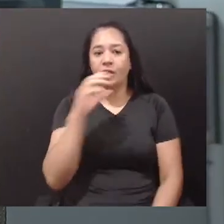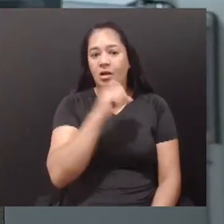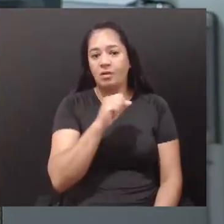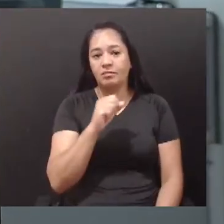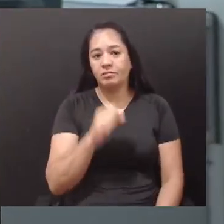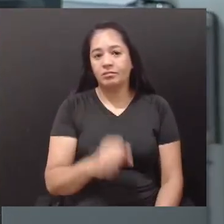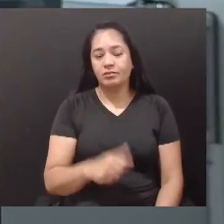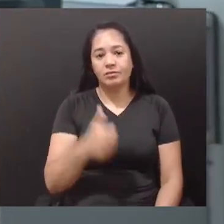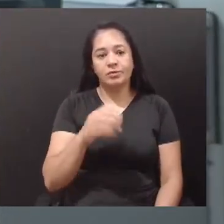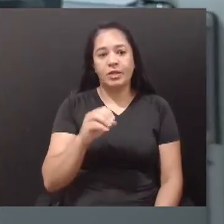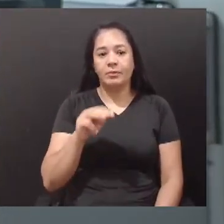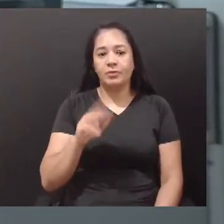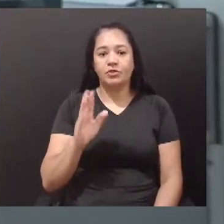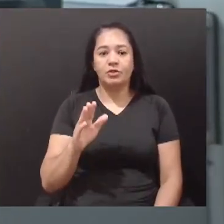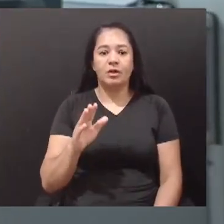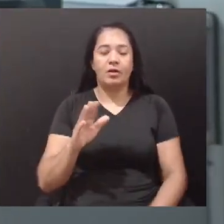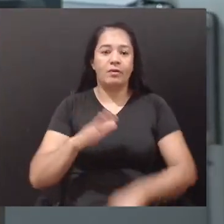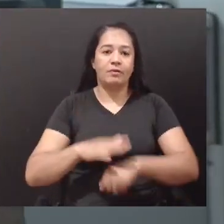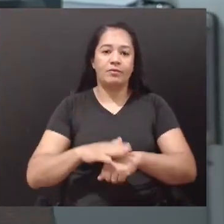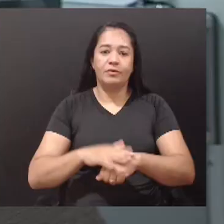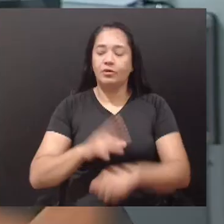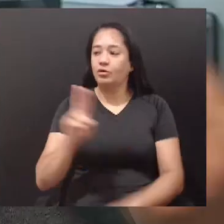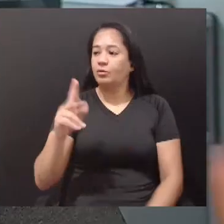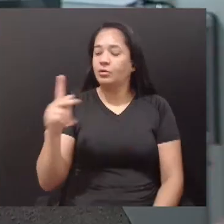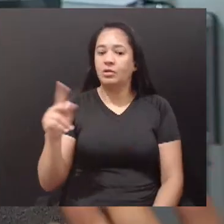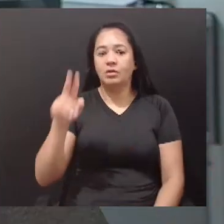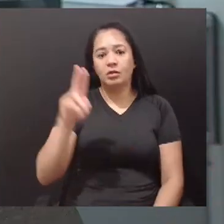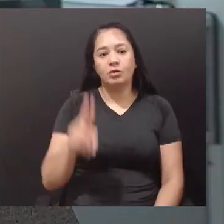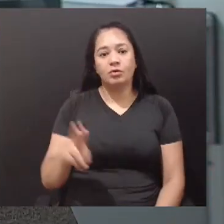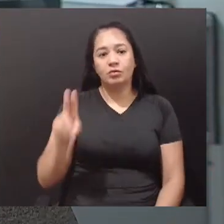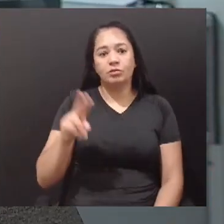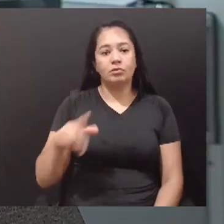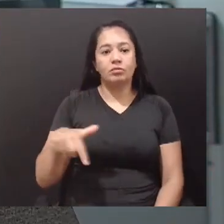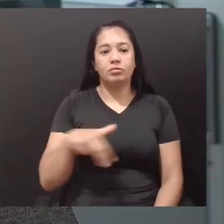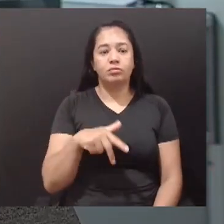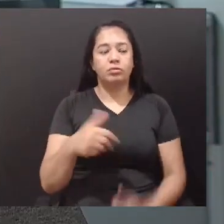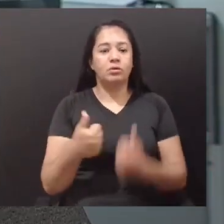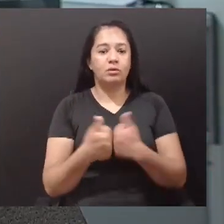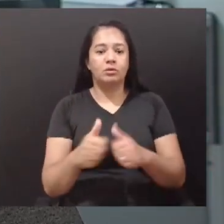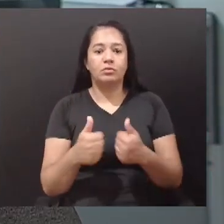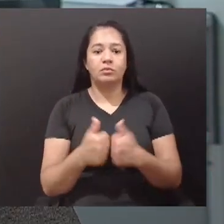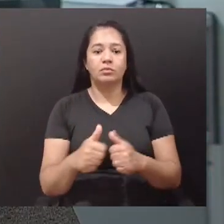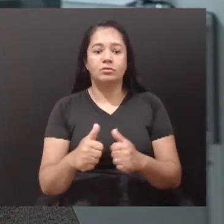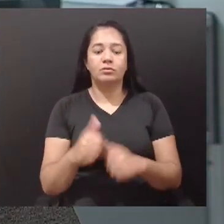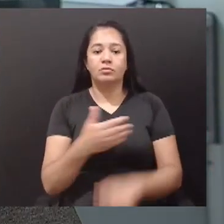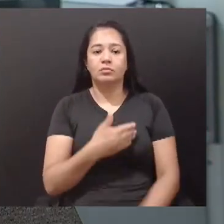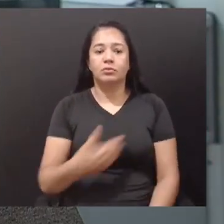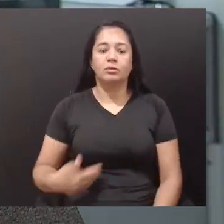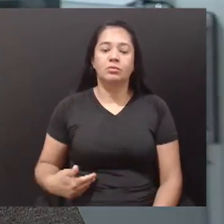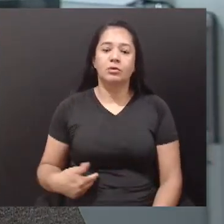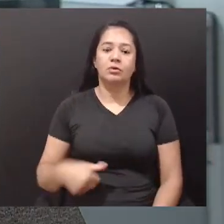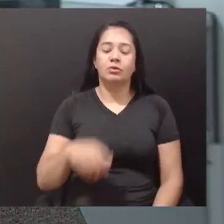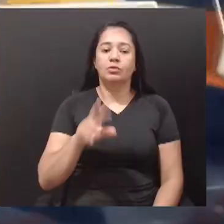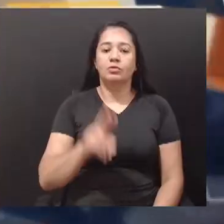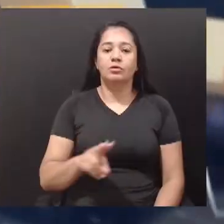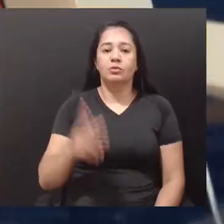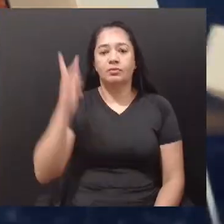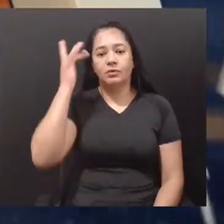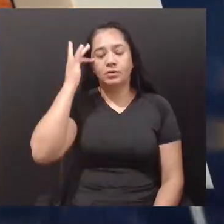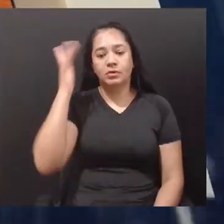10 minutos, a gente fez um cartão em nome dela para poder ela já circular no transporte público daqui. Então, acho que essa é uma facilidade